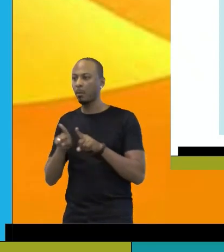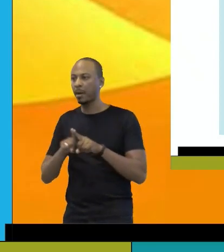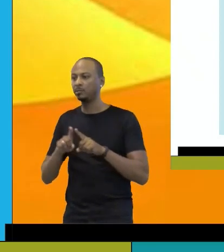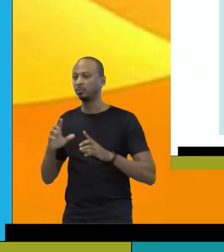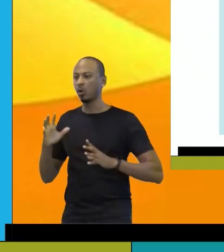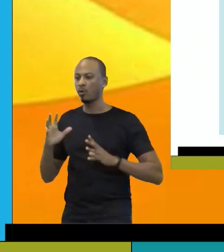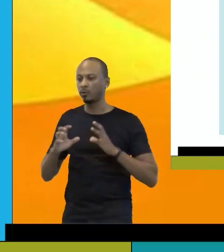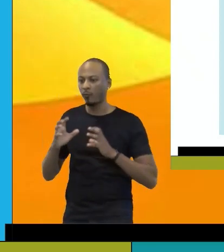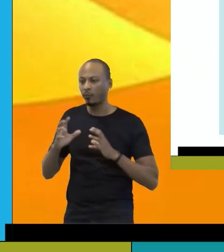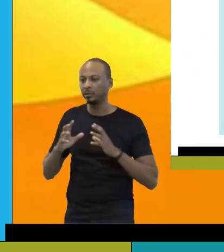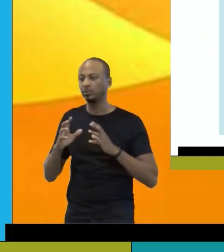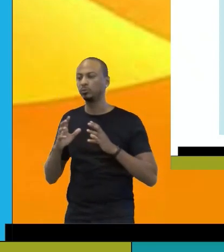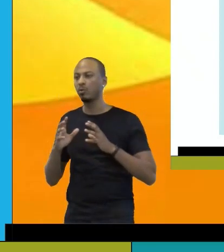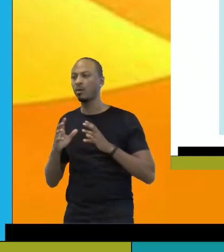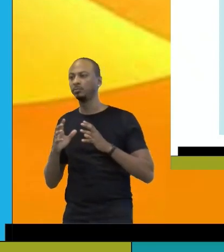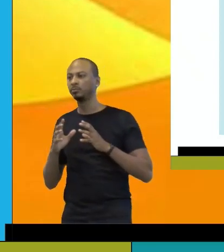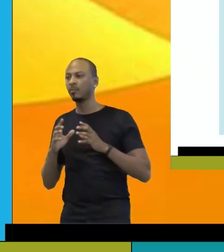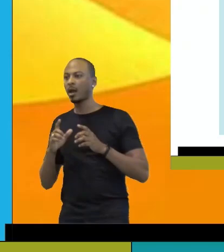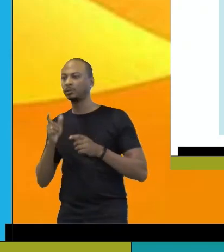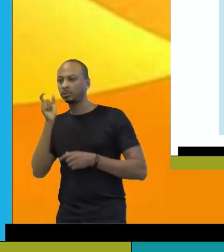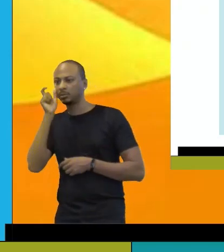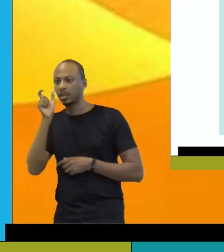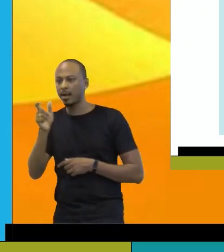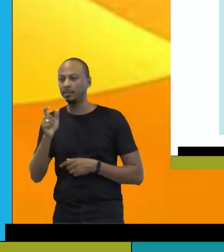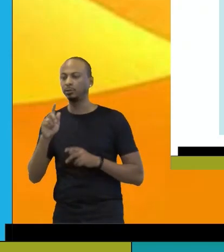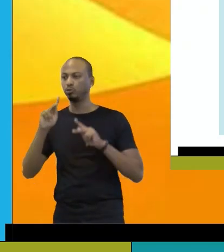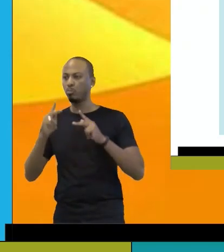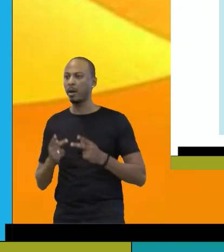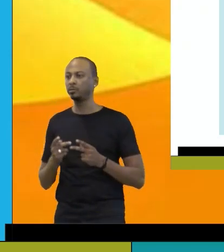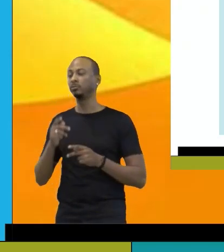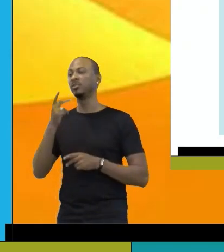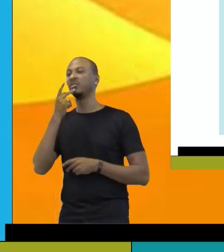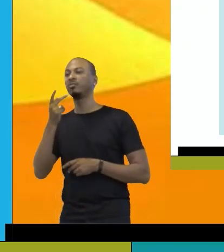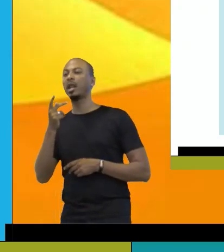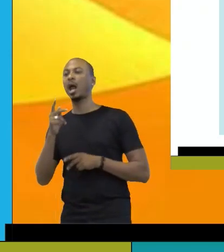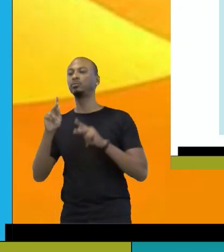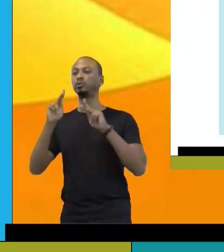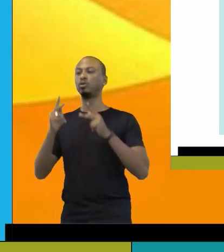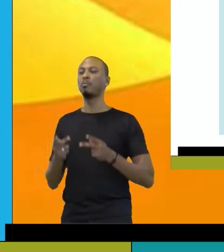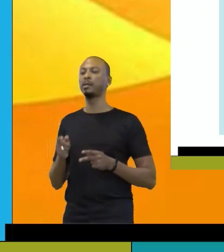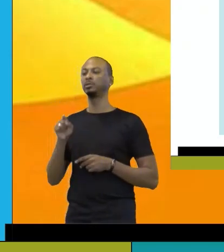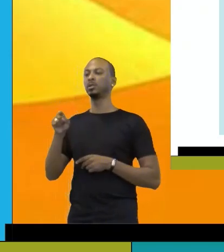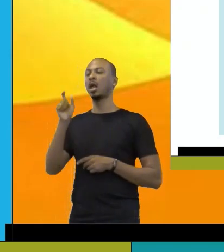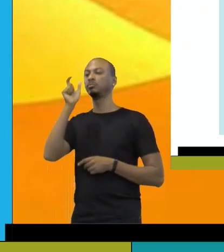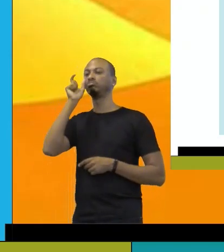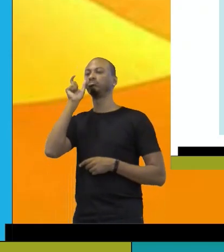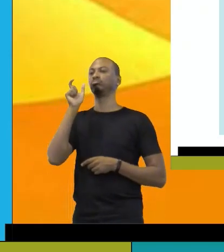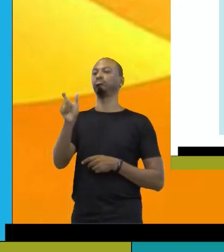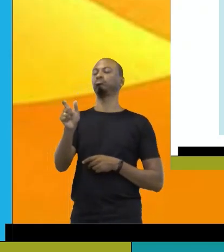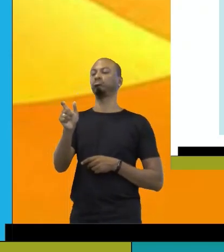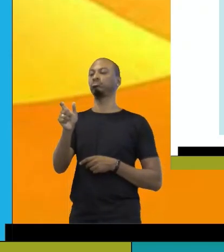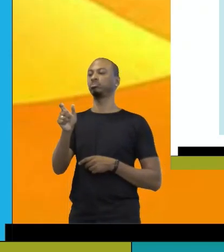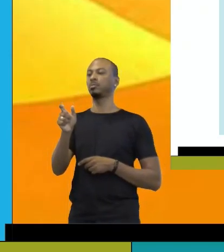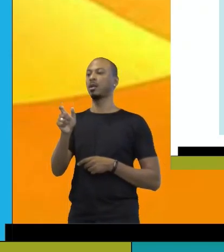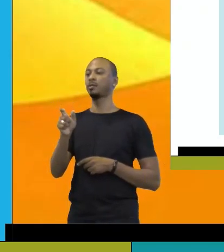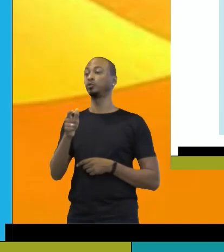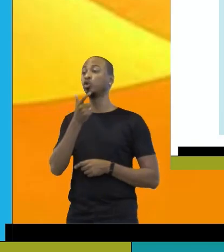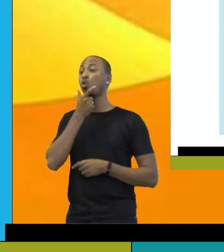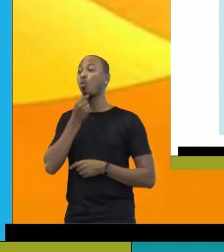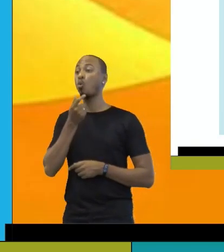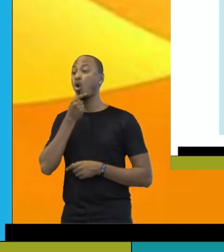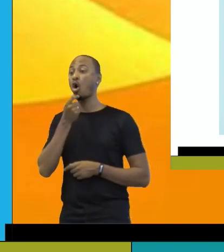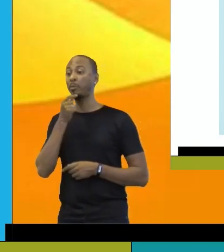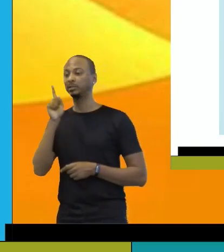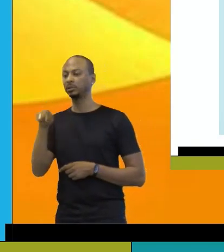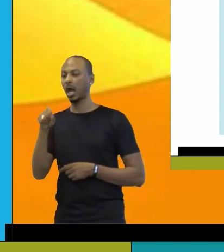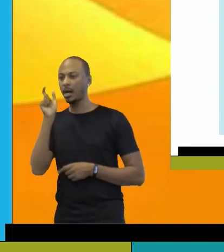ser humano ele é naturalmente. Dizer que o ser humano ele é interesseiro, o homem ele é